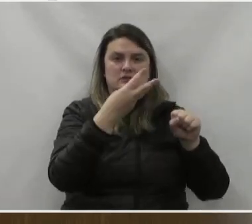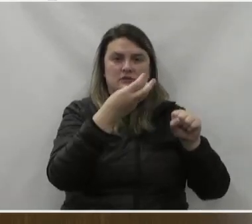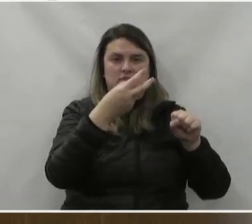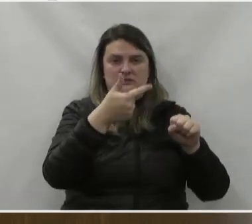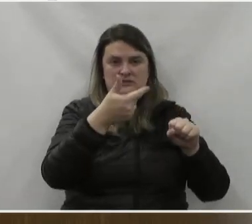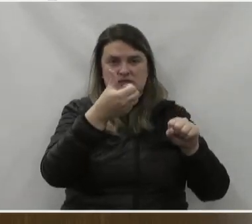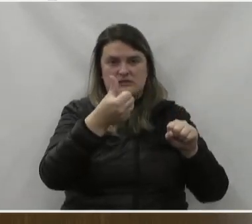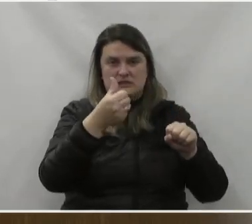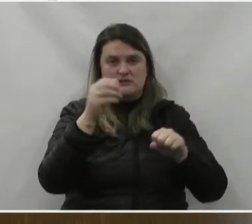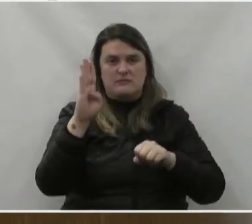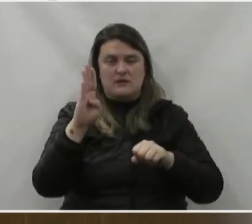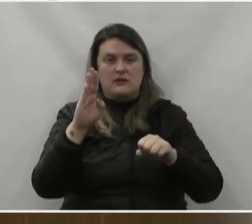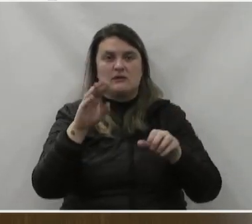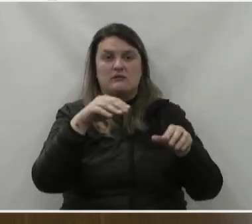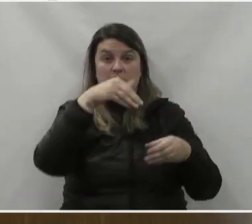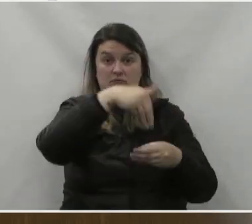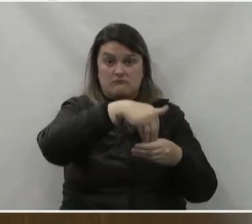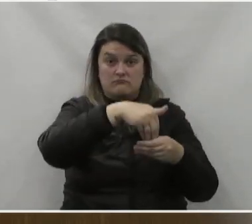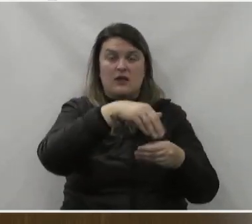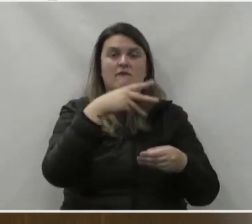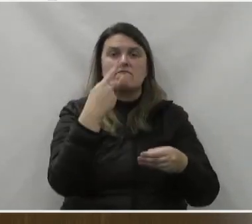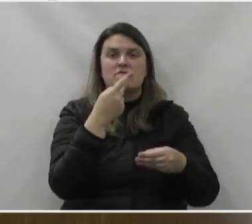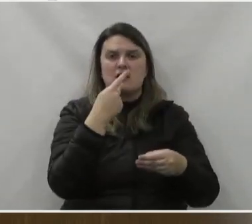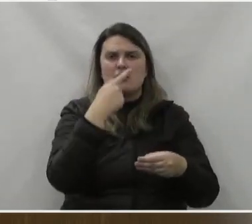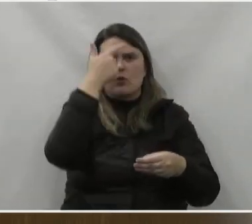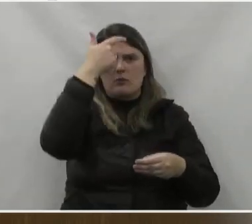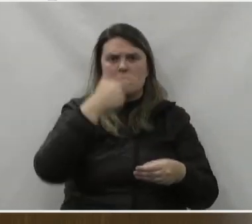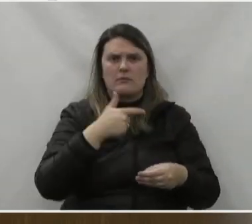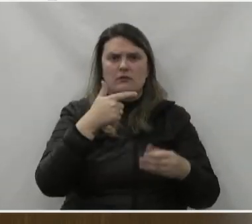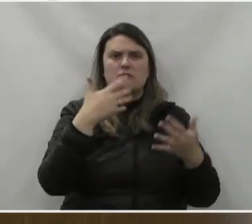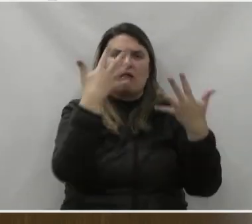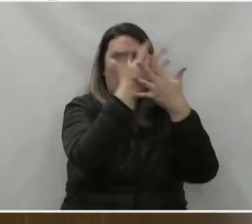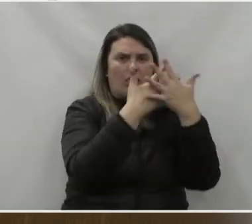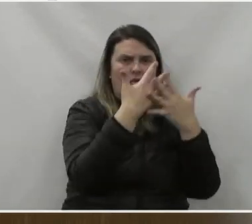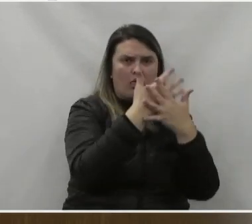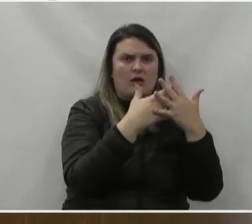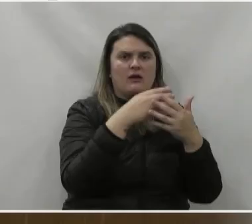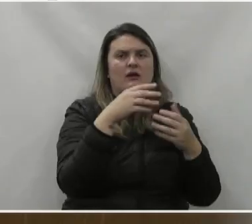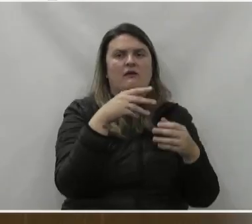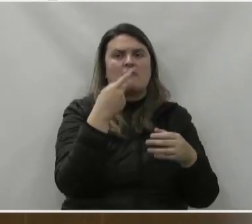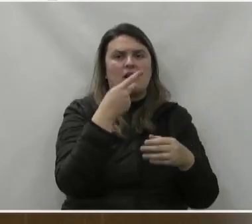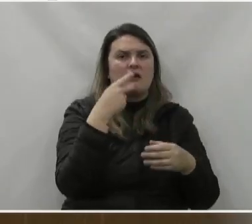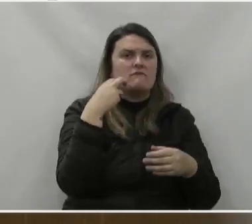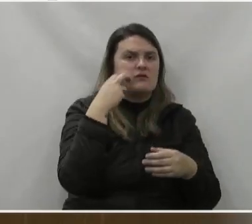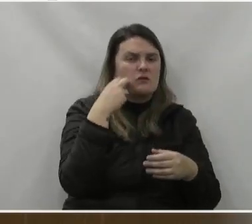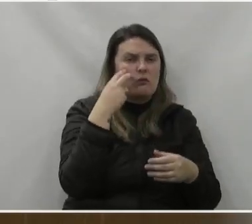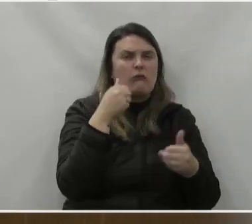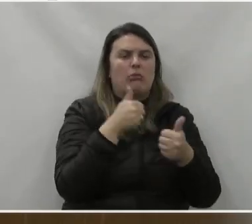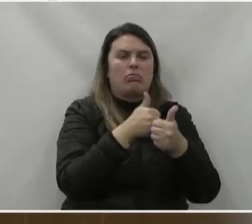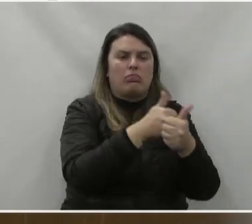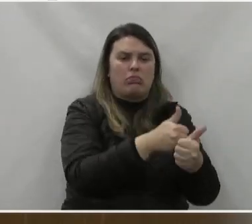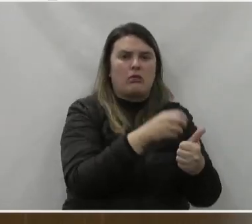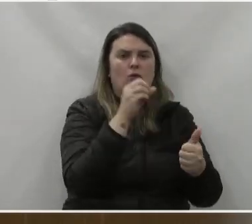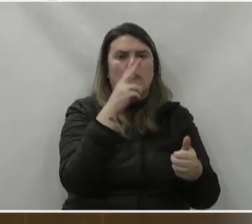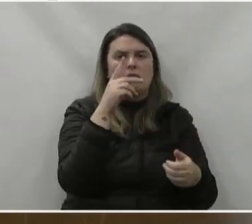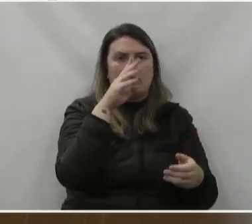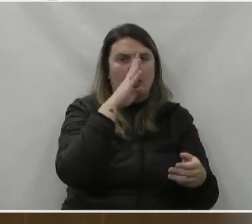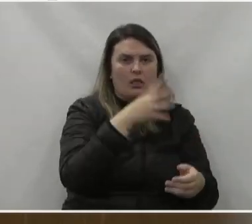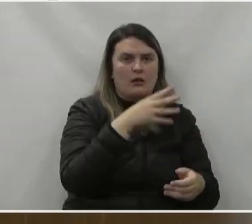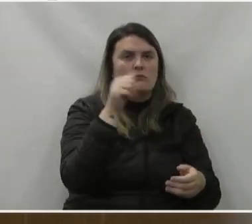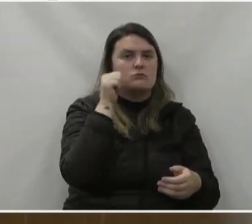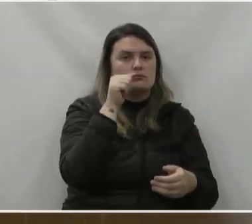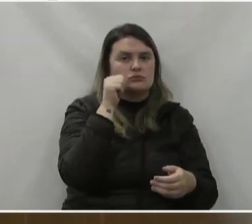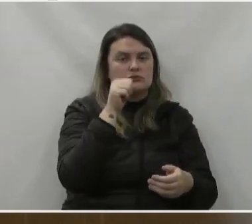326b do Código Eleitoral, pressupõe condutas como assediar, constranger, humilhar, perseguir ou ameaçar uma